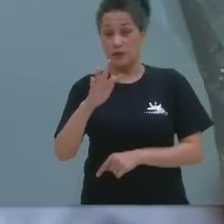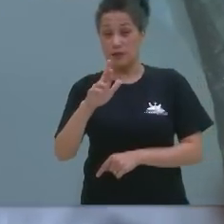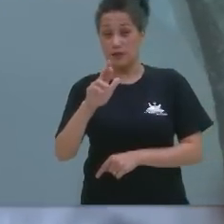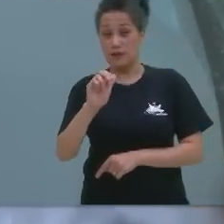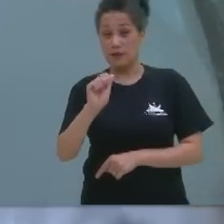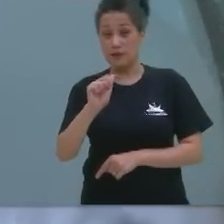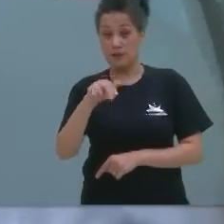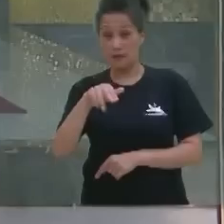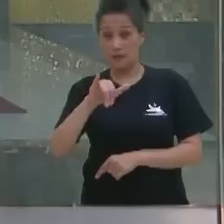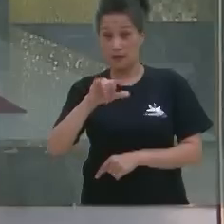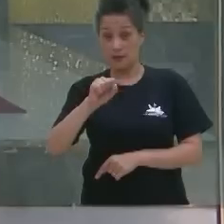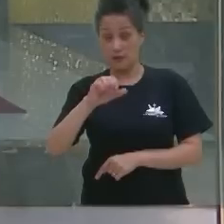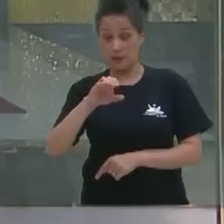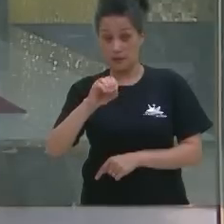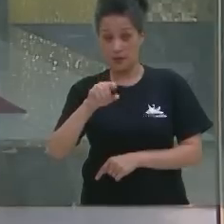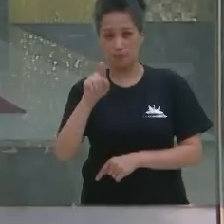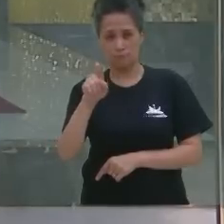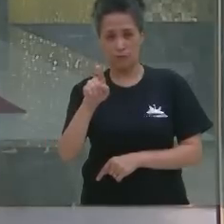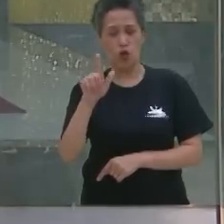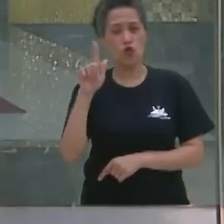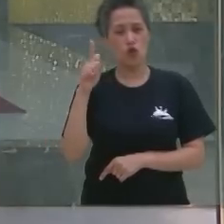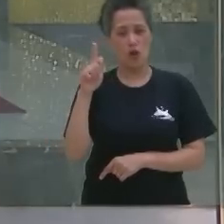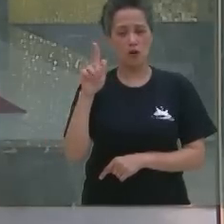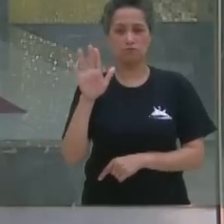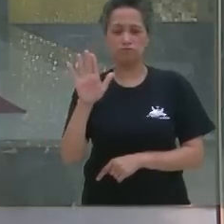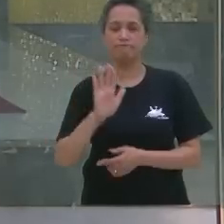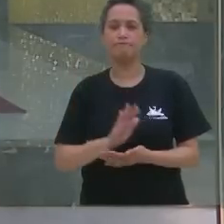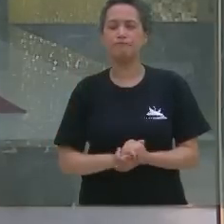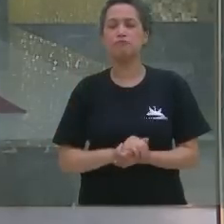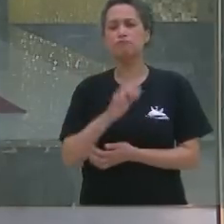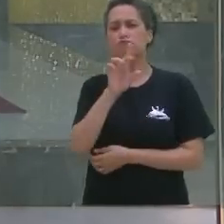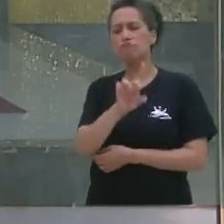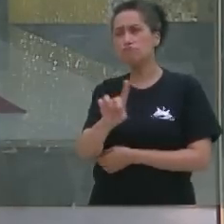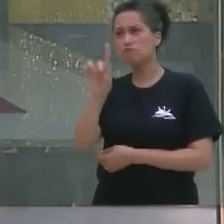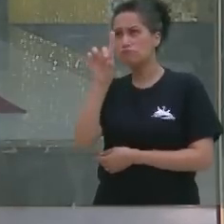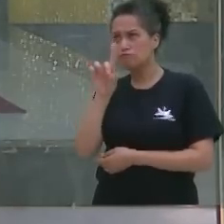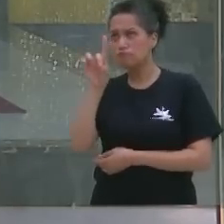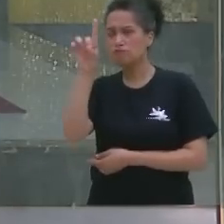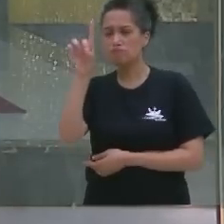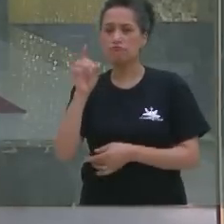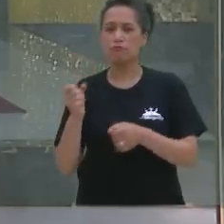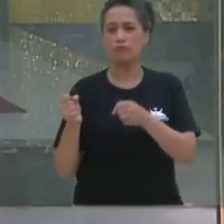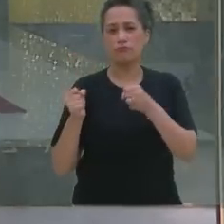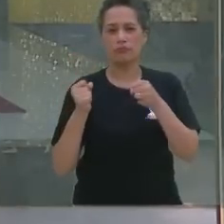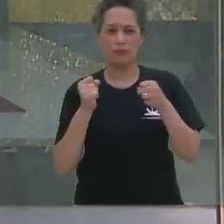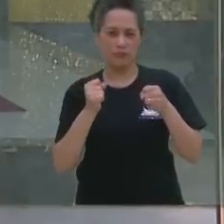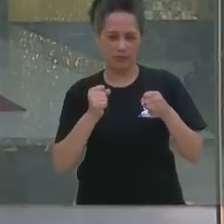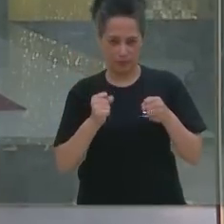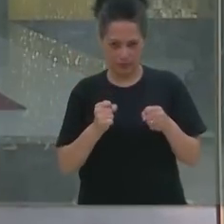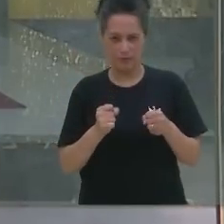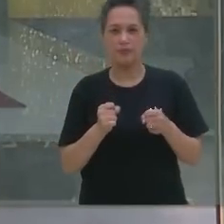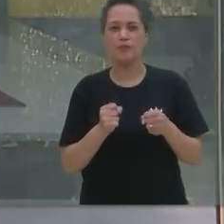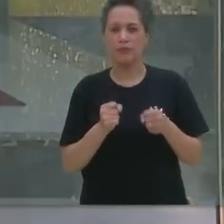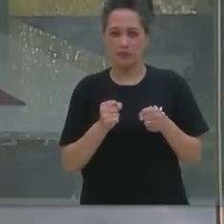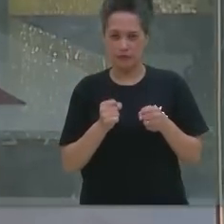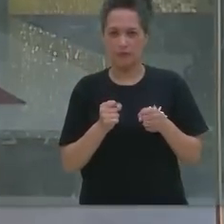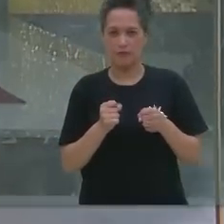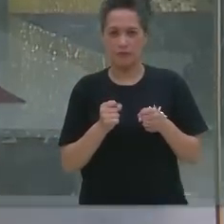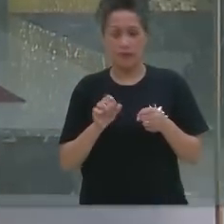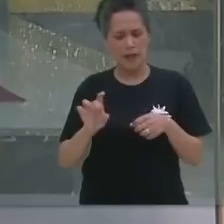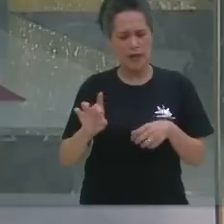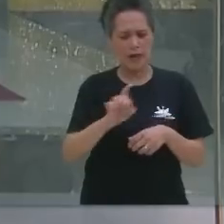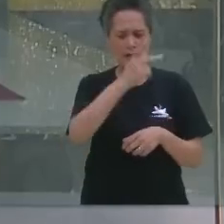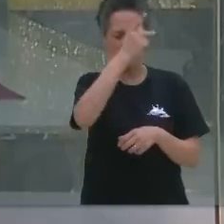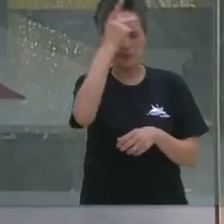Ó Deus Todo-Poderoso, concedei aos vossos fiéis um ardente desejo